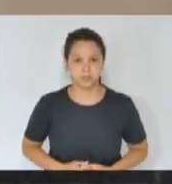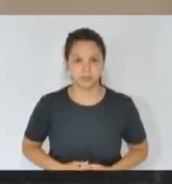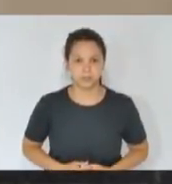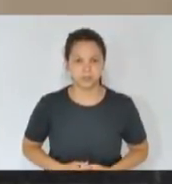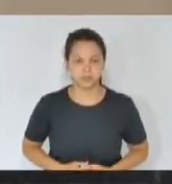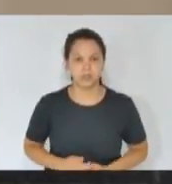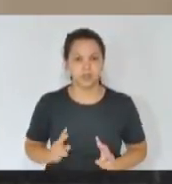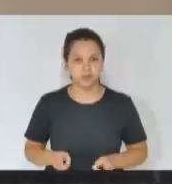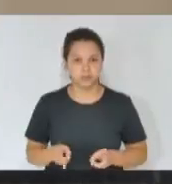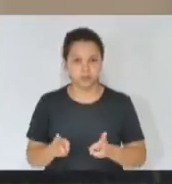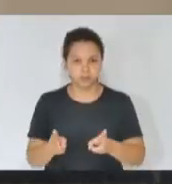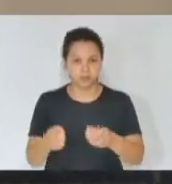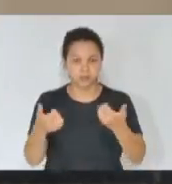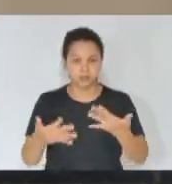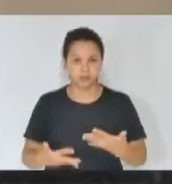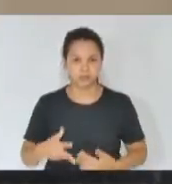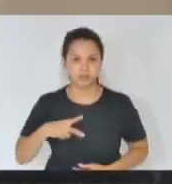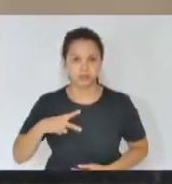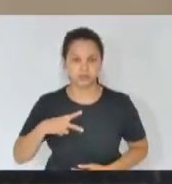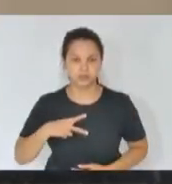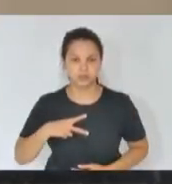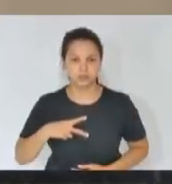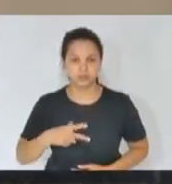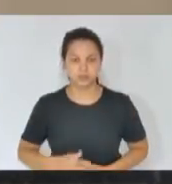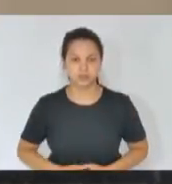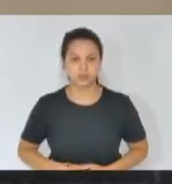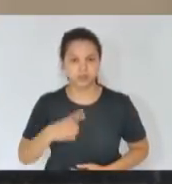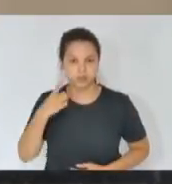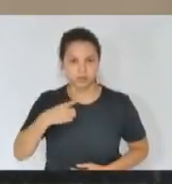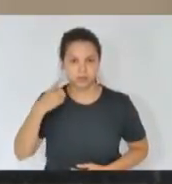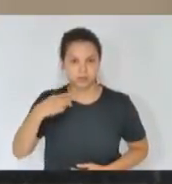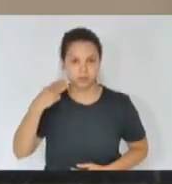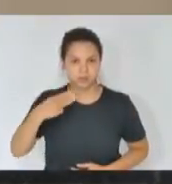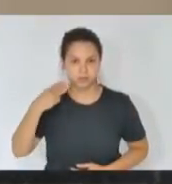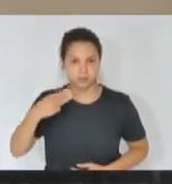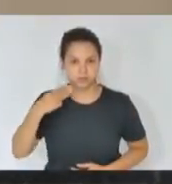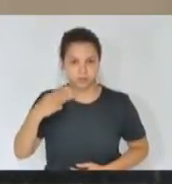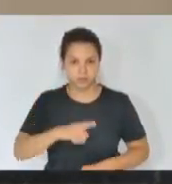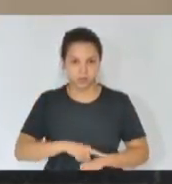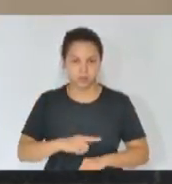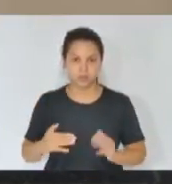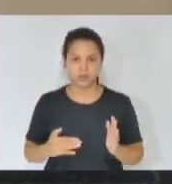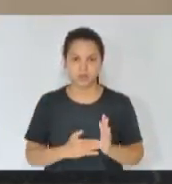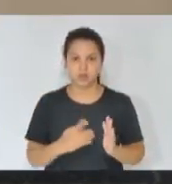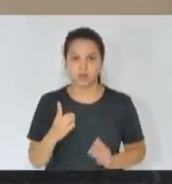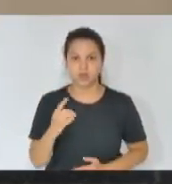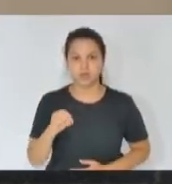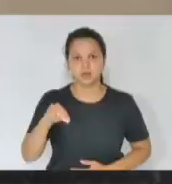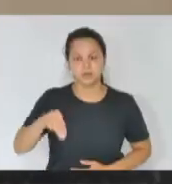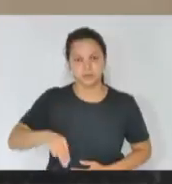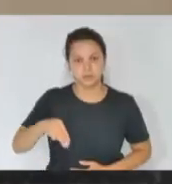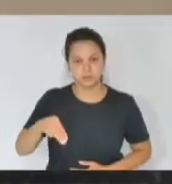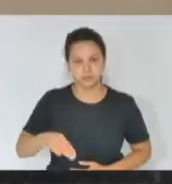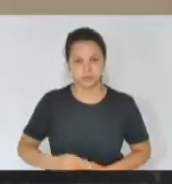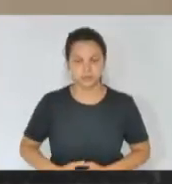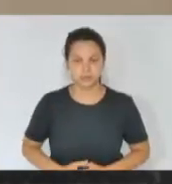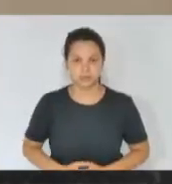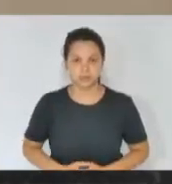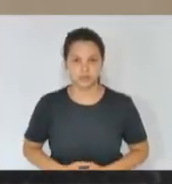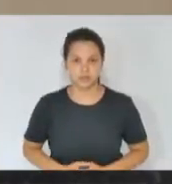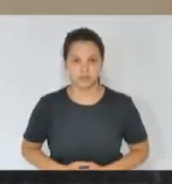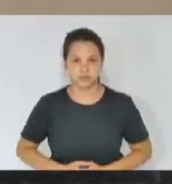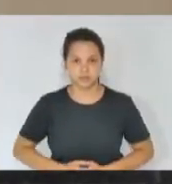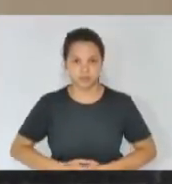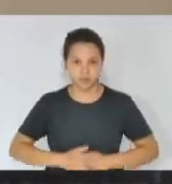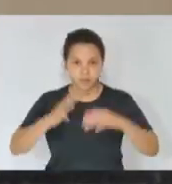Ainda em explicações pessoais, nosso deputado Márcio Machado, por 10 minutos, Leão Baio, da